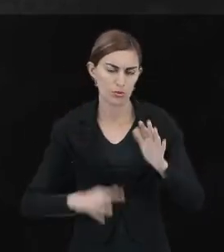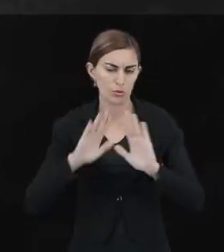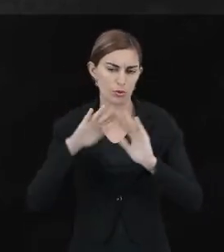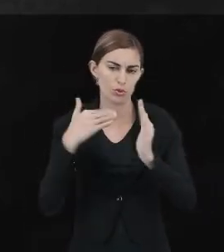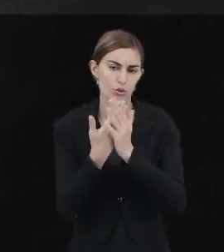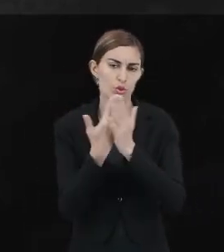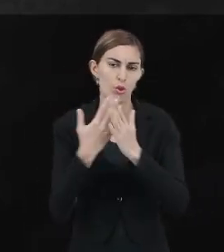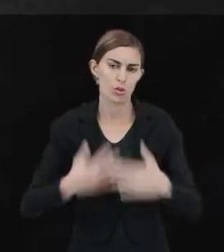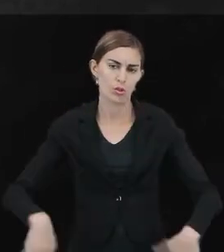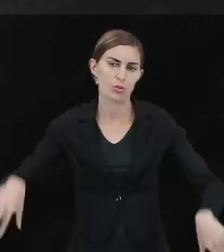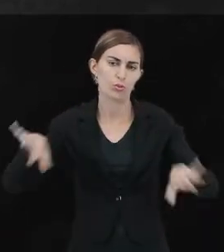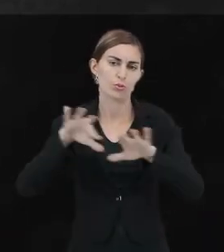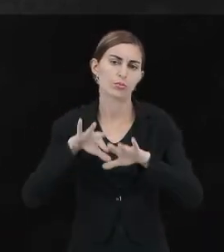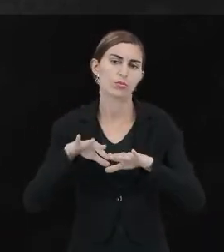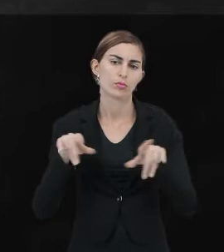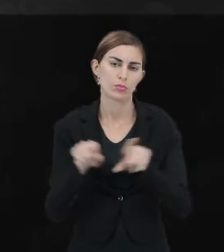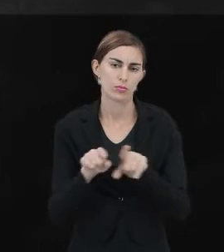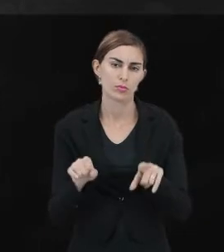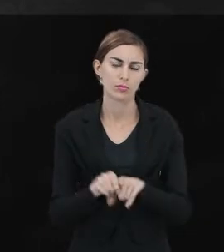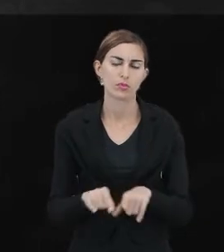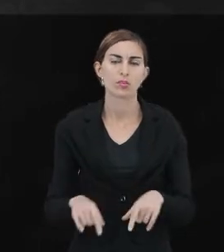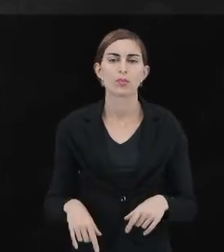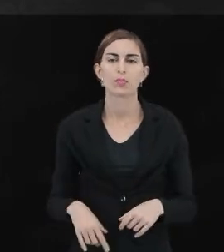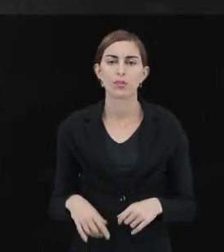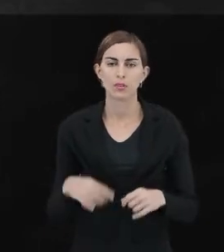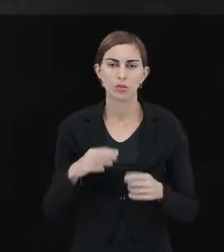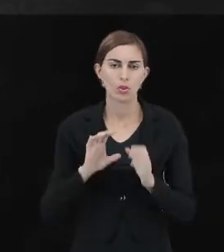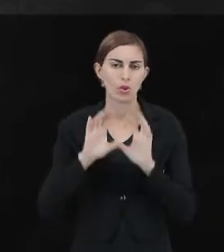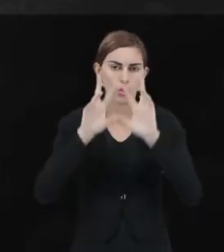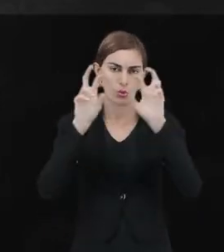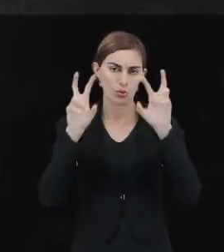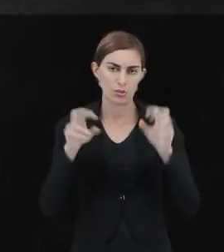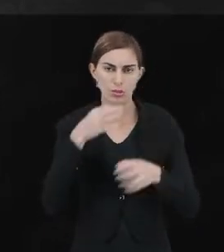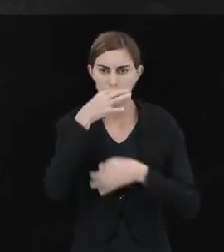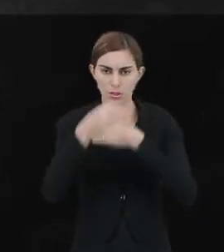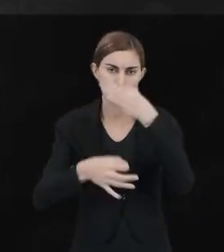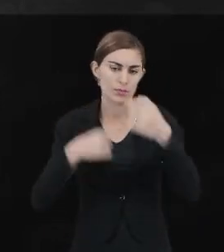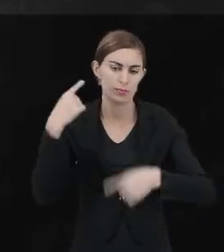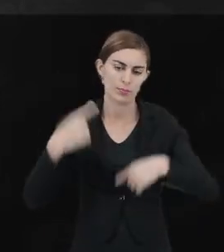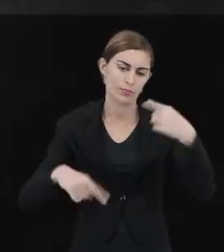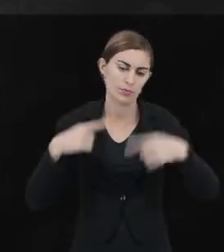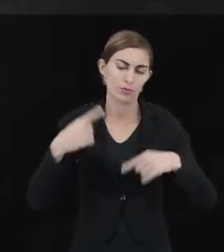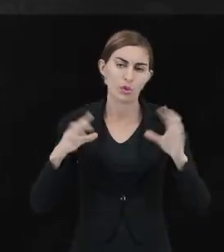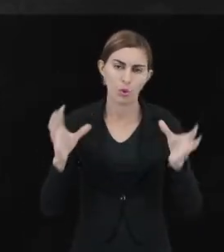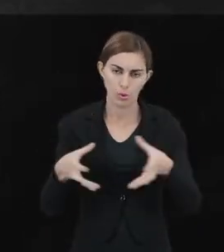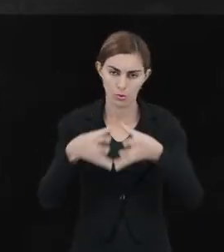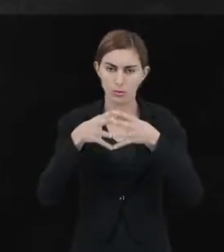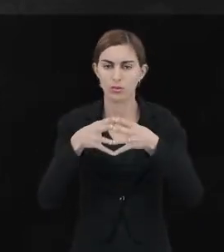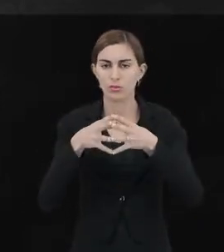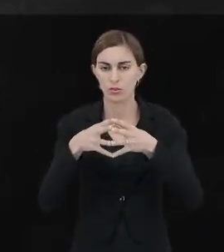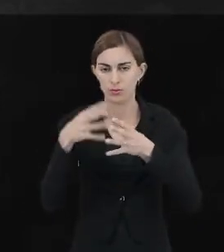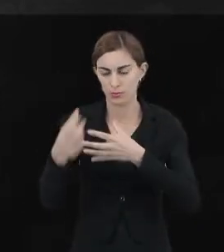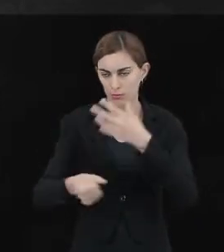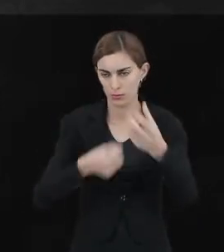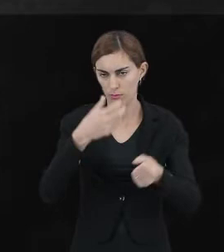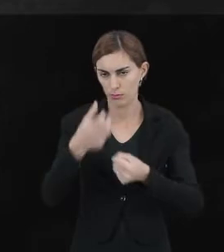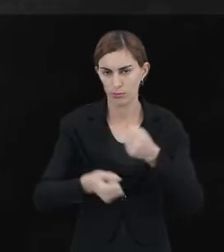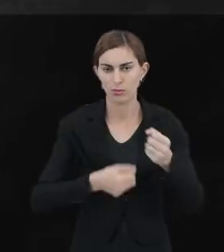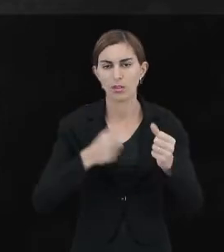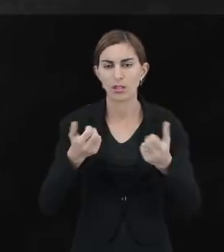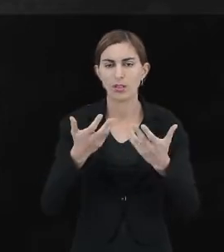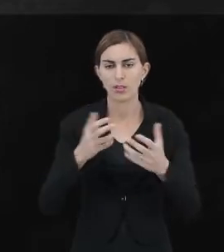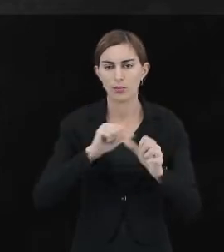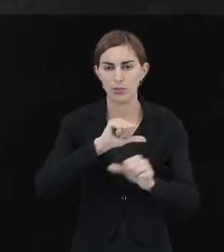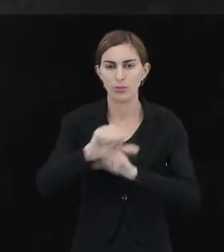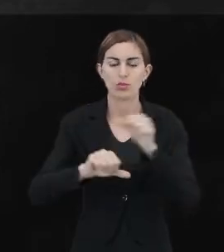da escola como um todo e a consolidação dos tais consensos políticos coletivos. Isso